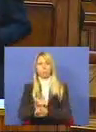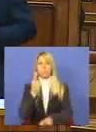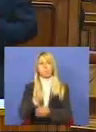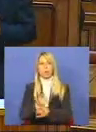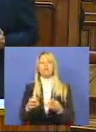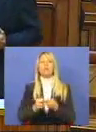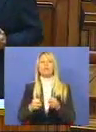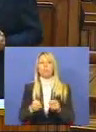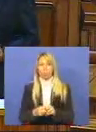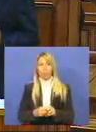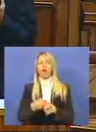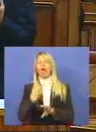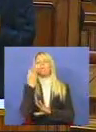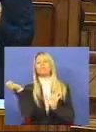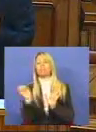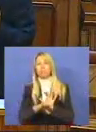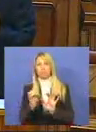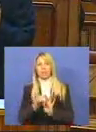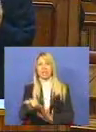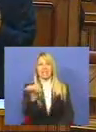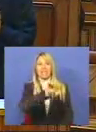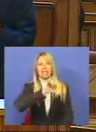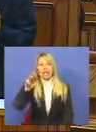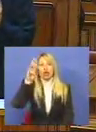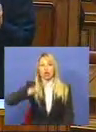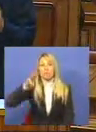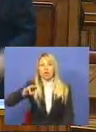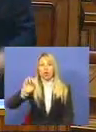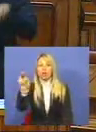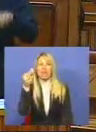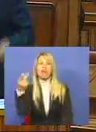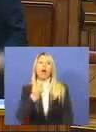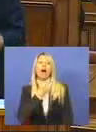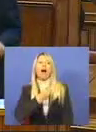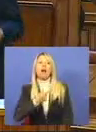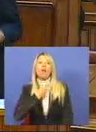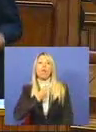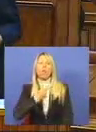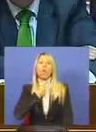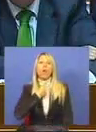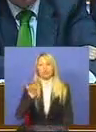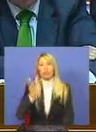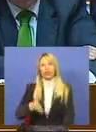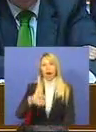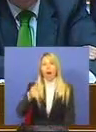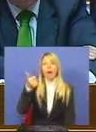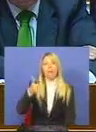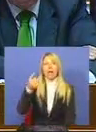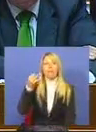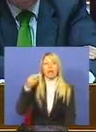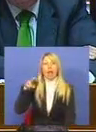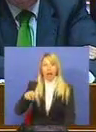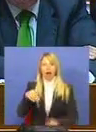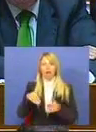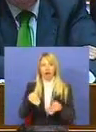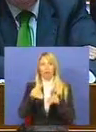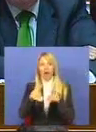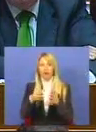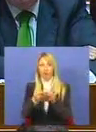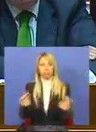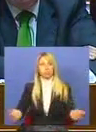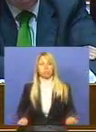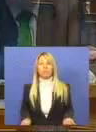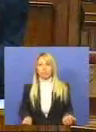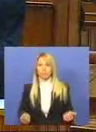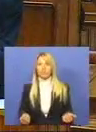lá, Sr. Primeiro-Ministro, 500 milhões de euros em agosto, estava o BPN insolvente. 500 milhões